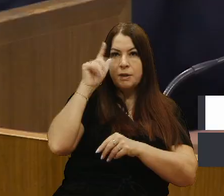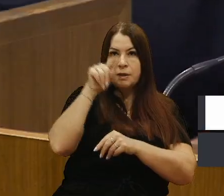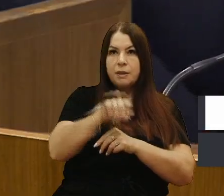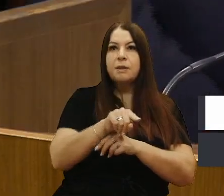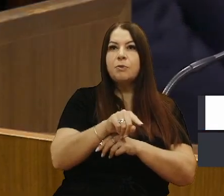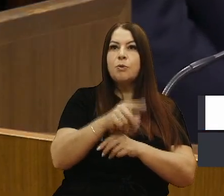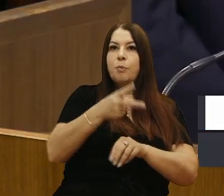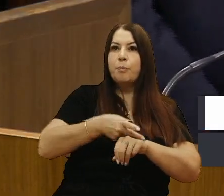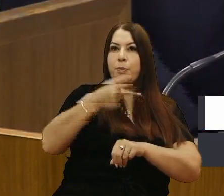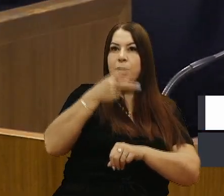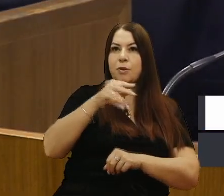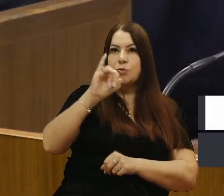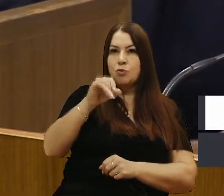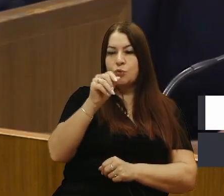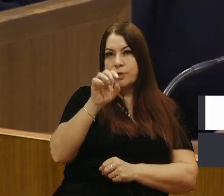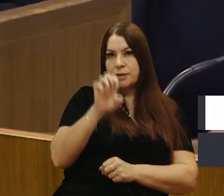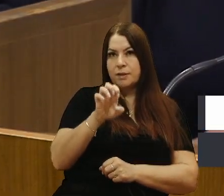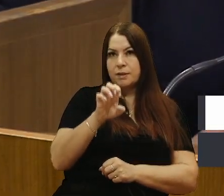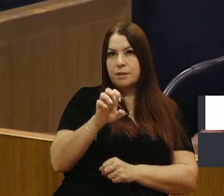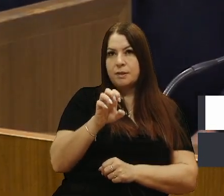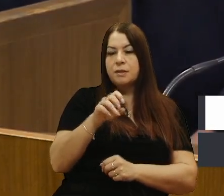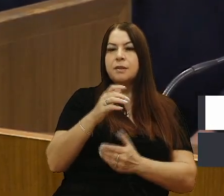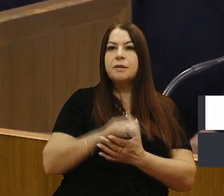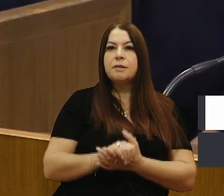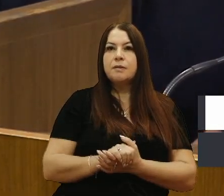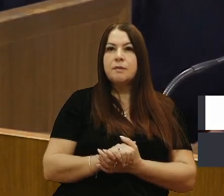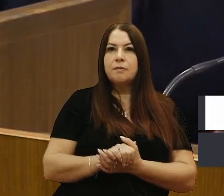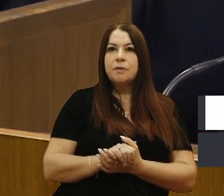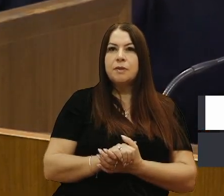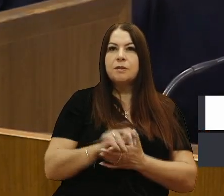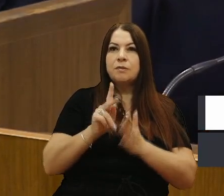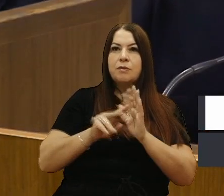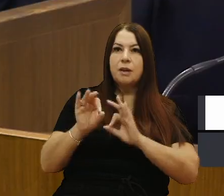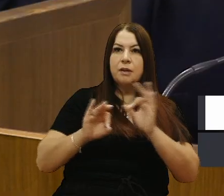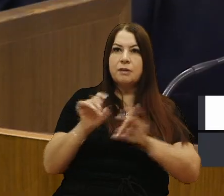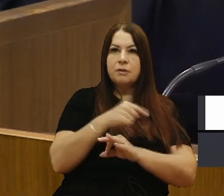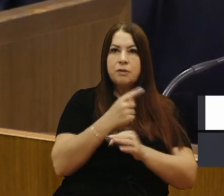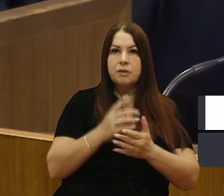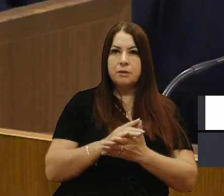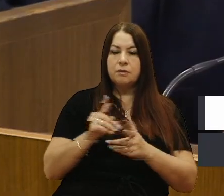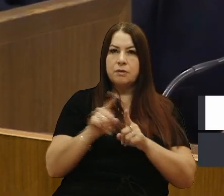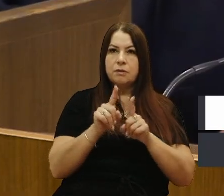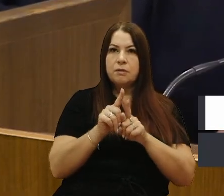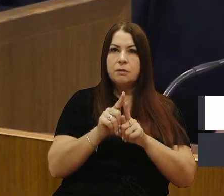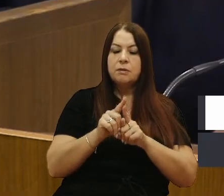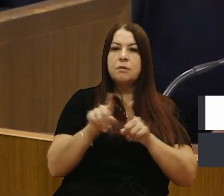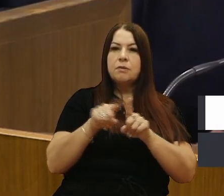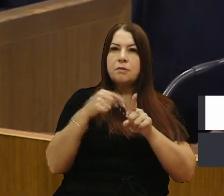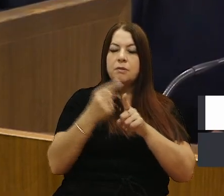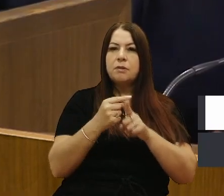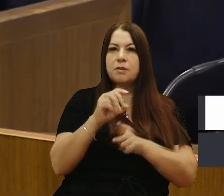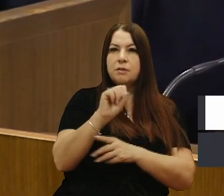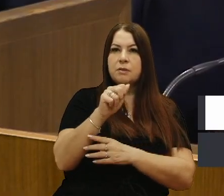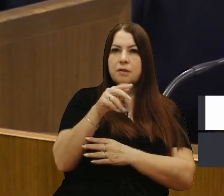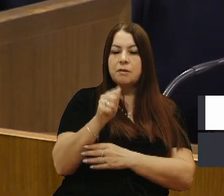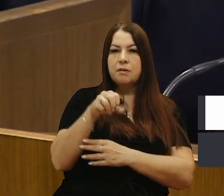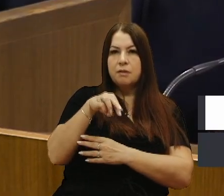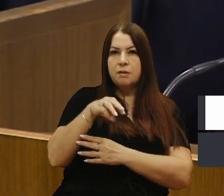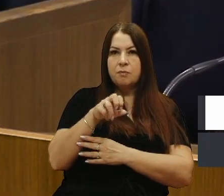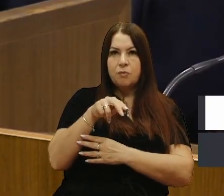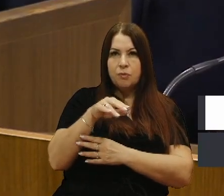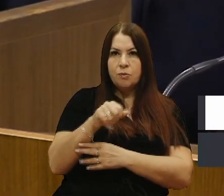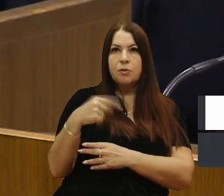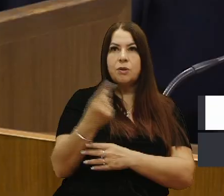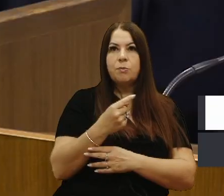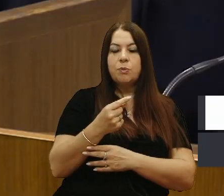com o prêmio José Albano Volkmer, pelo projeto Parque da Barragem Santa Mônica, na